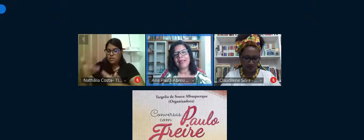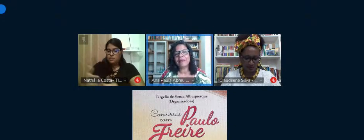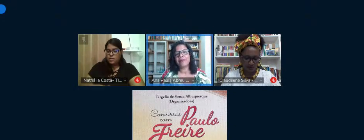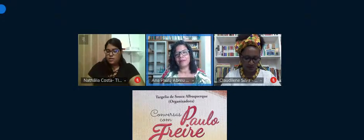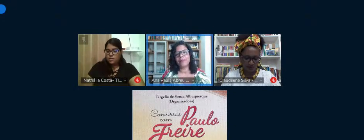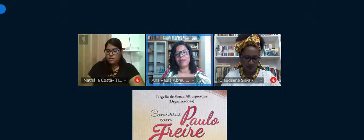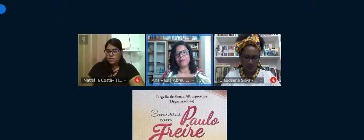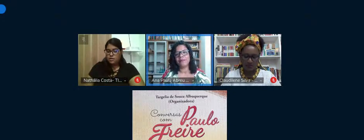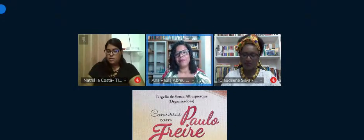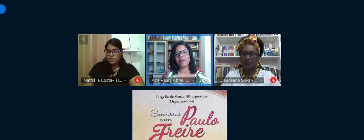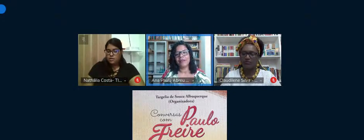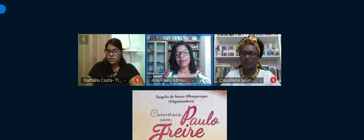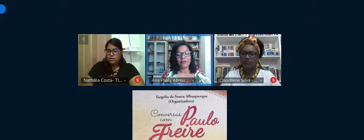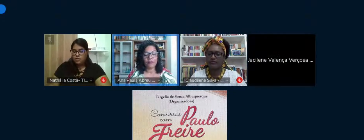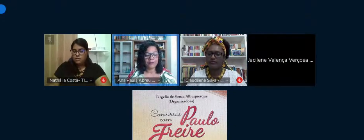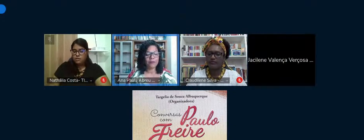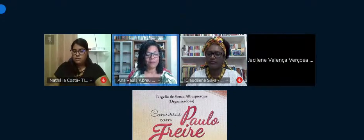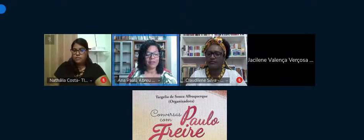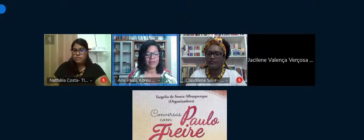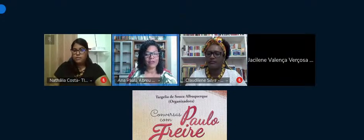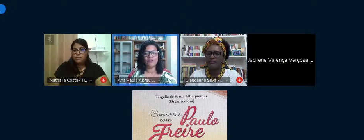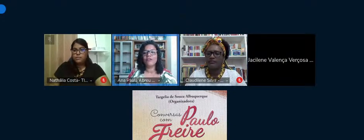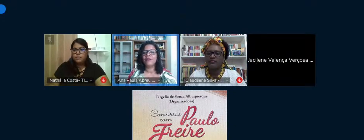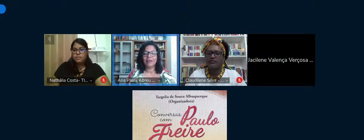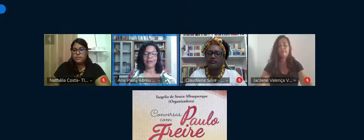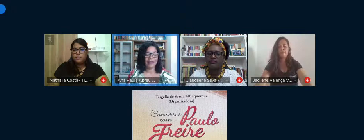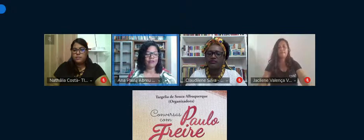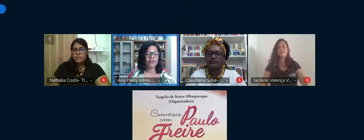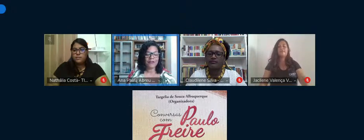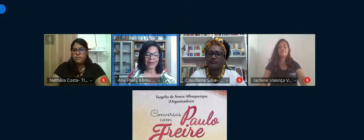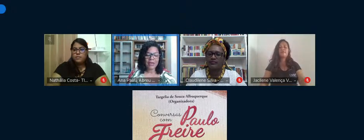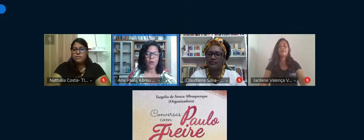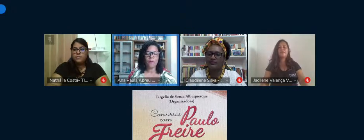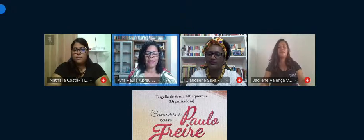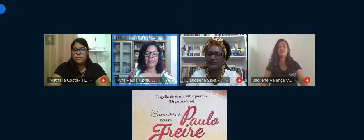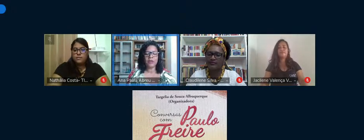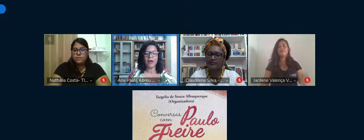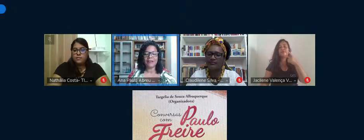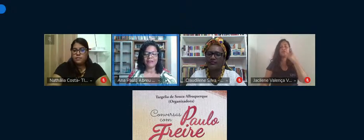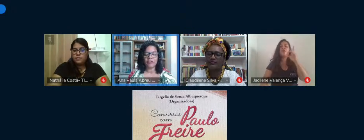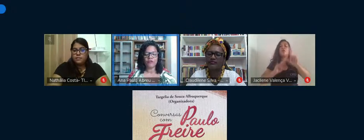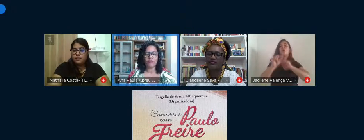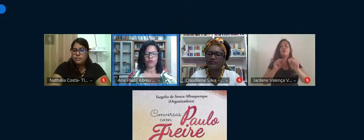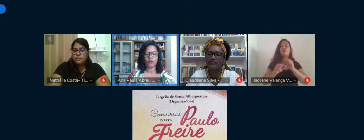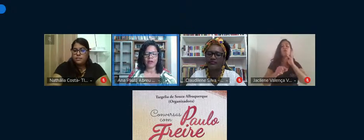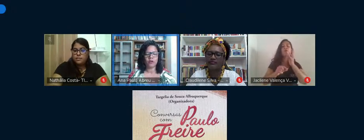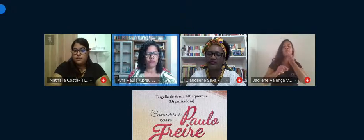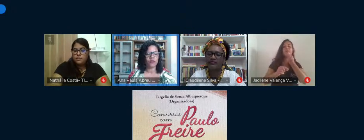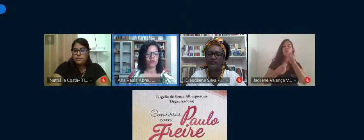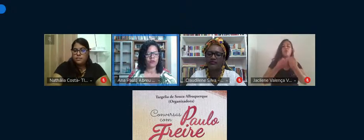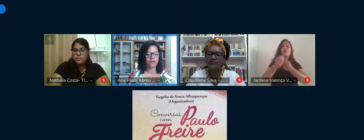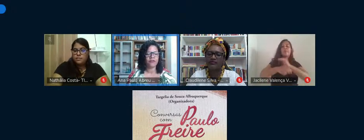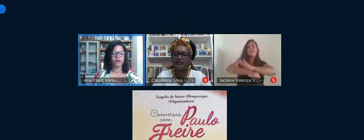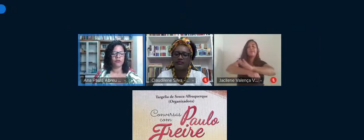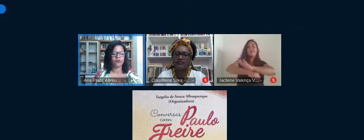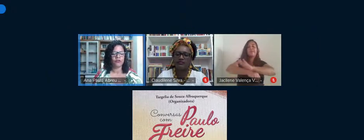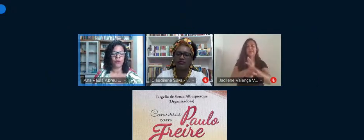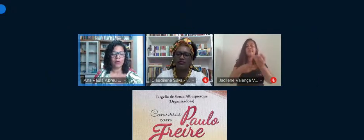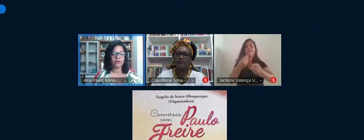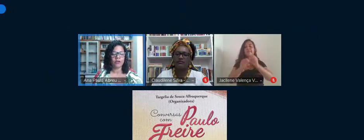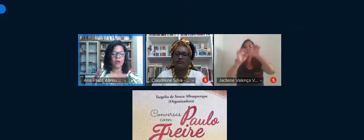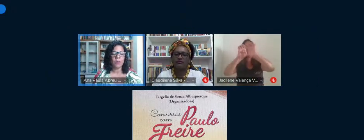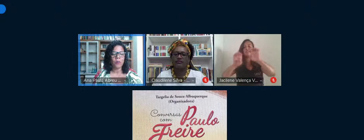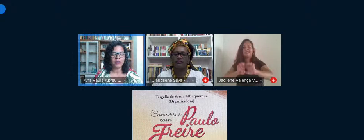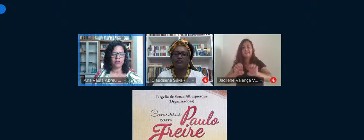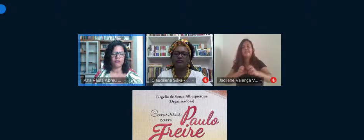vão fazer um alerta também. que vão dizer o seguinte, desvelar e compreender o racismo estrutural e suas manifestações